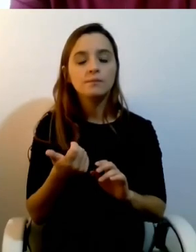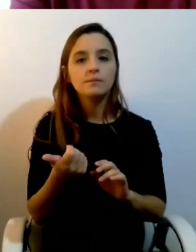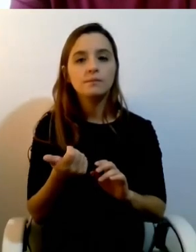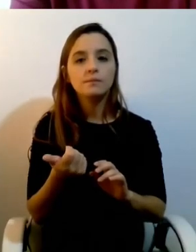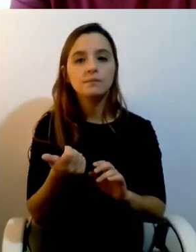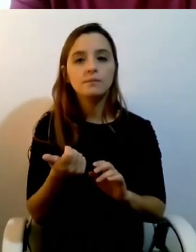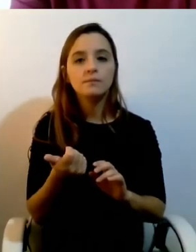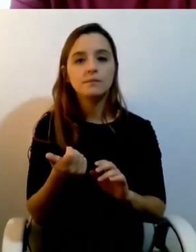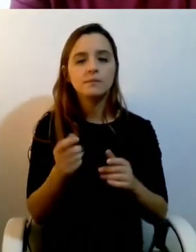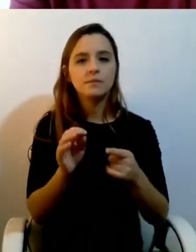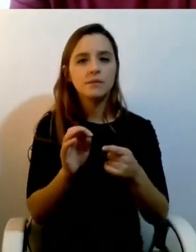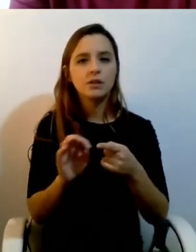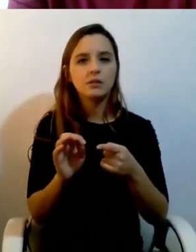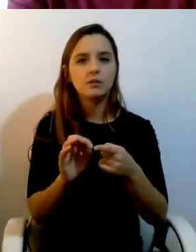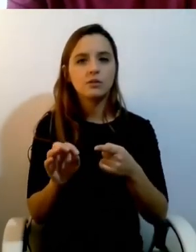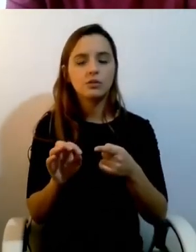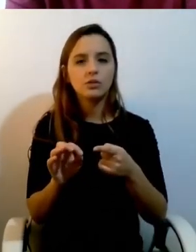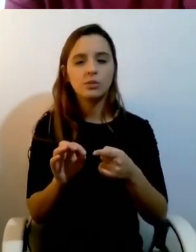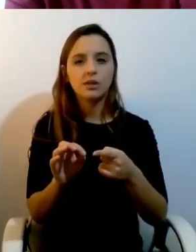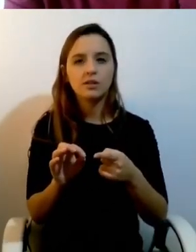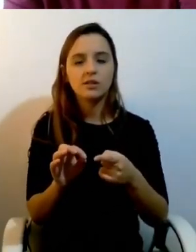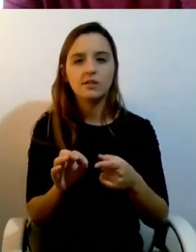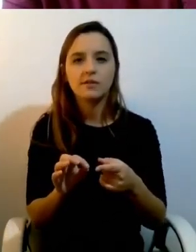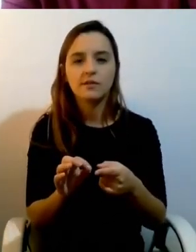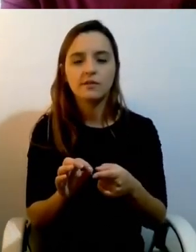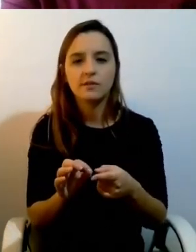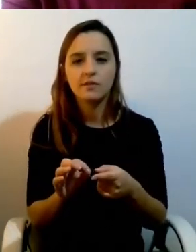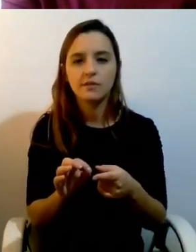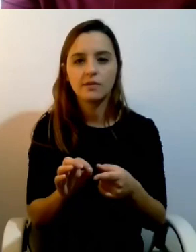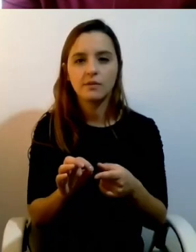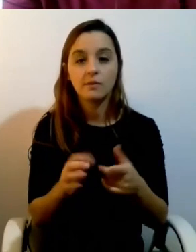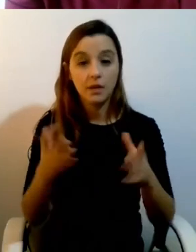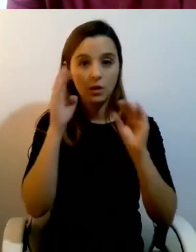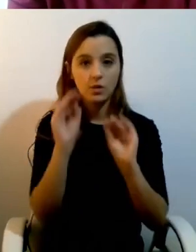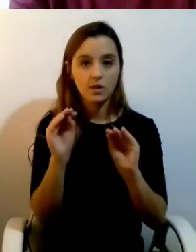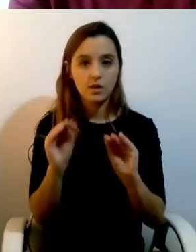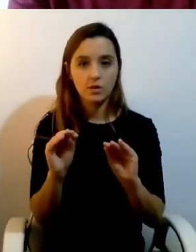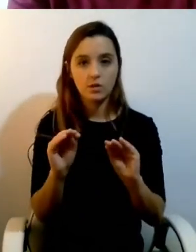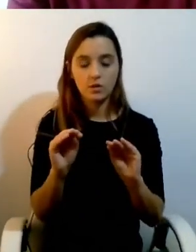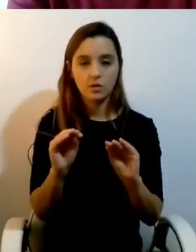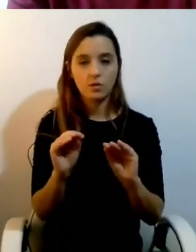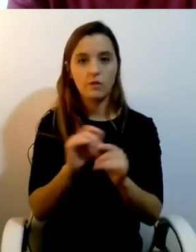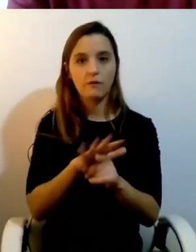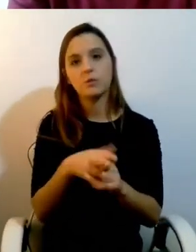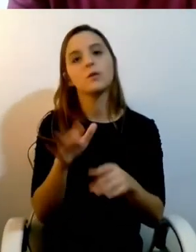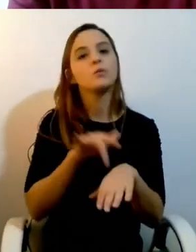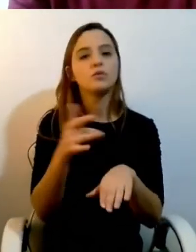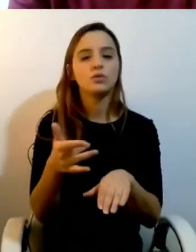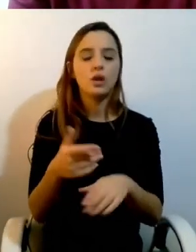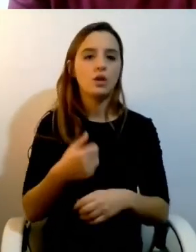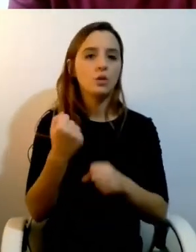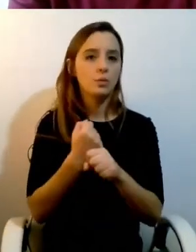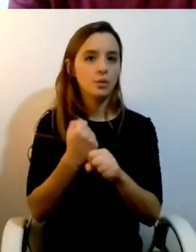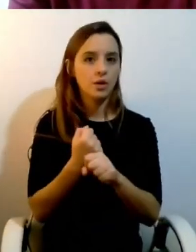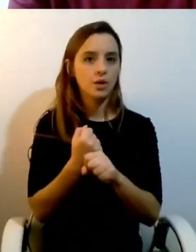caminho ainda há por percorrer na educação, na formação profissional, no emprego, na